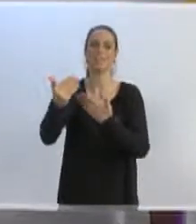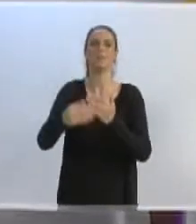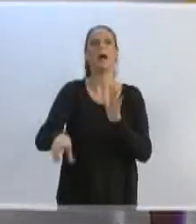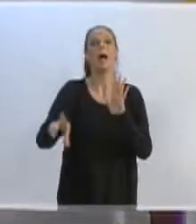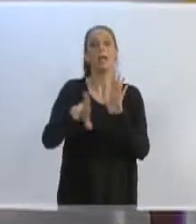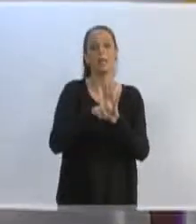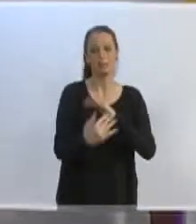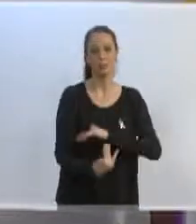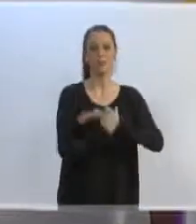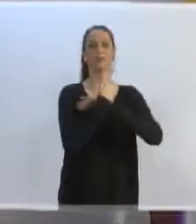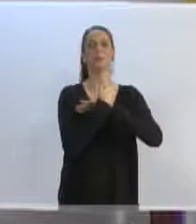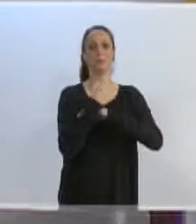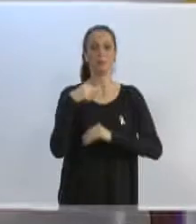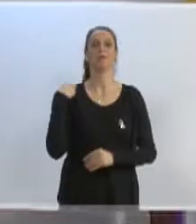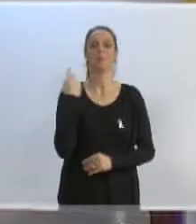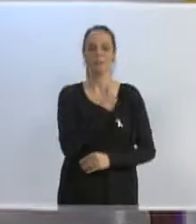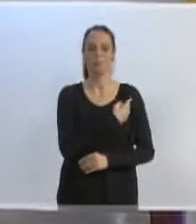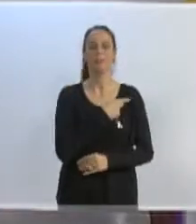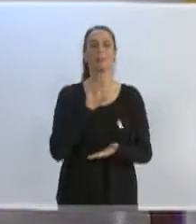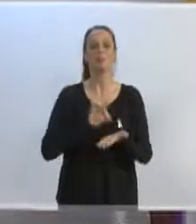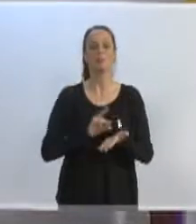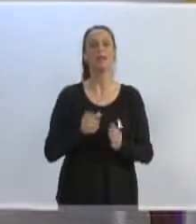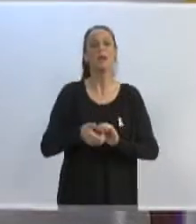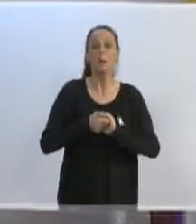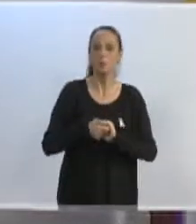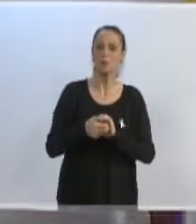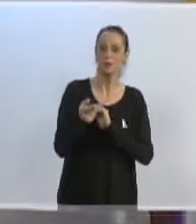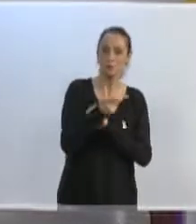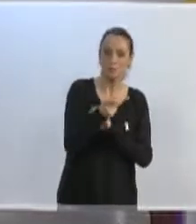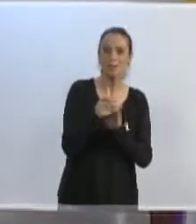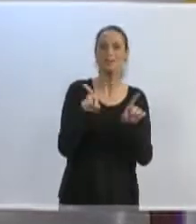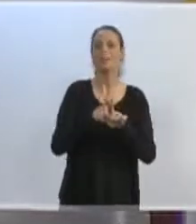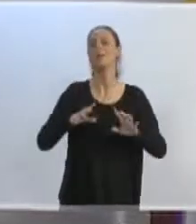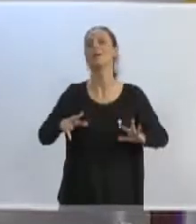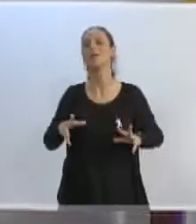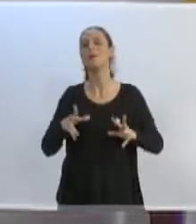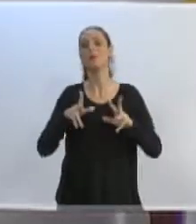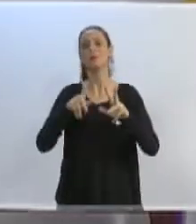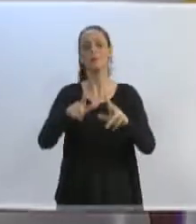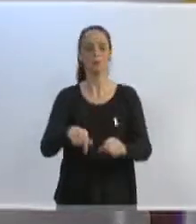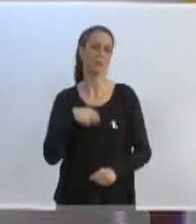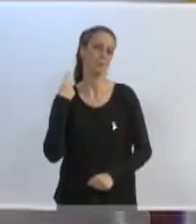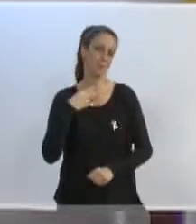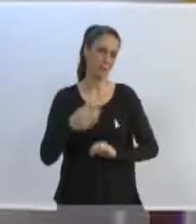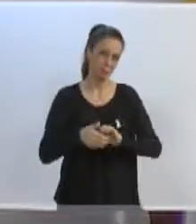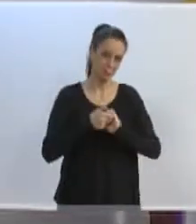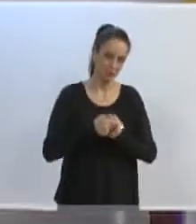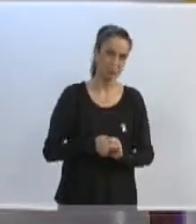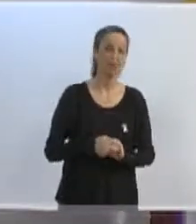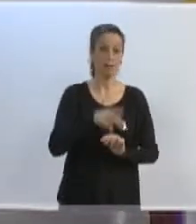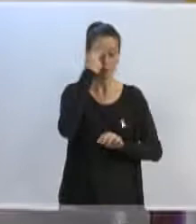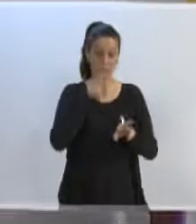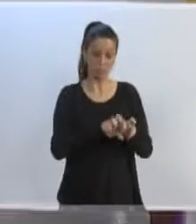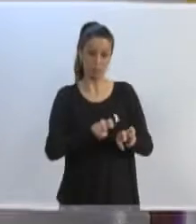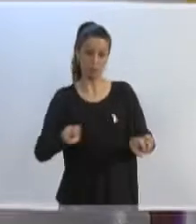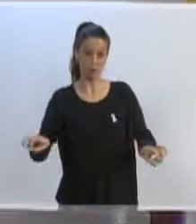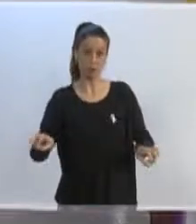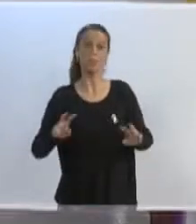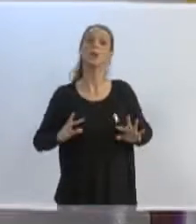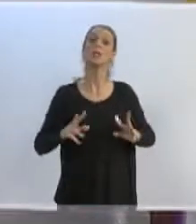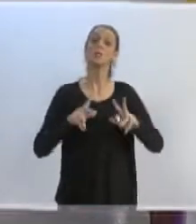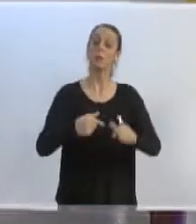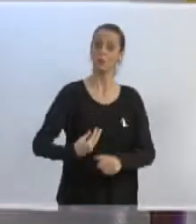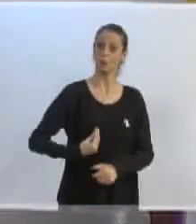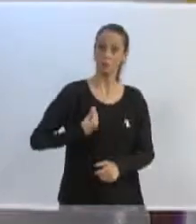nos beneficiou. E cumprimentando vocês, cumprimento os demais vereadores, ao pessoal da mesa e a todos